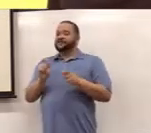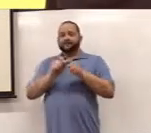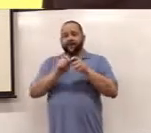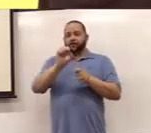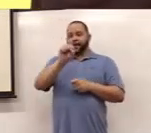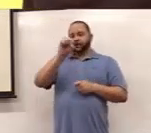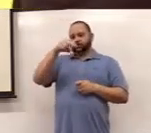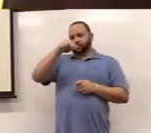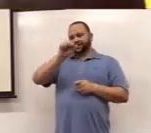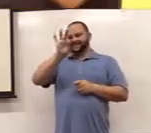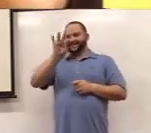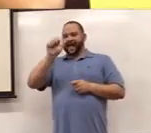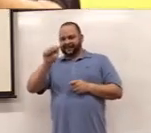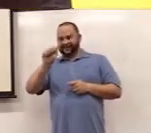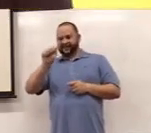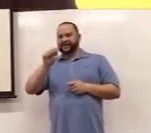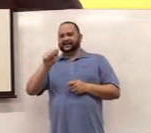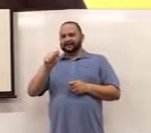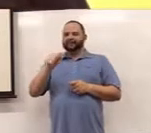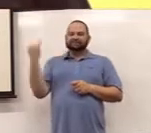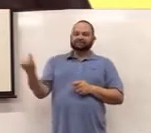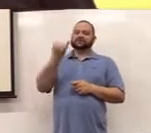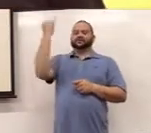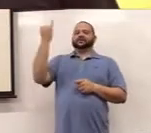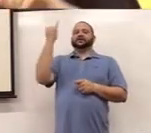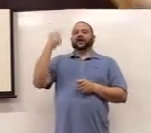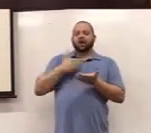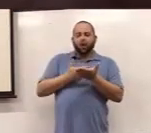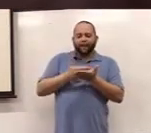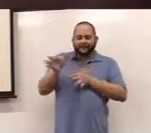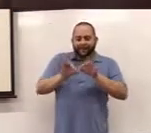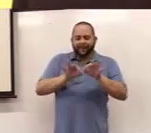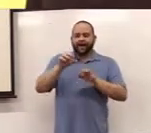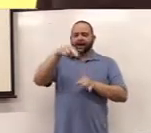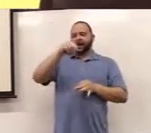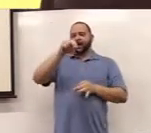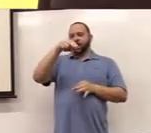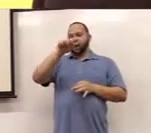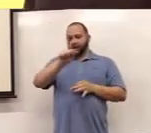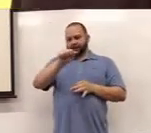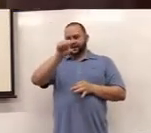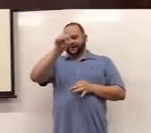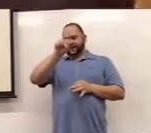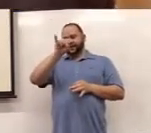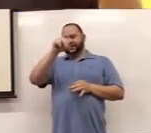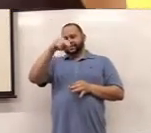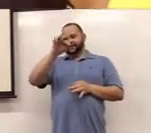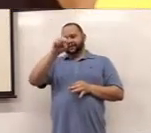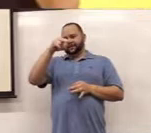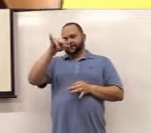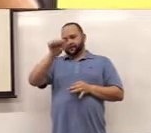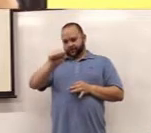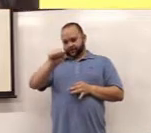que é a Hammerklavier Sonata, e ele começa a fazer os primeiros esboços da nona sinfonia. Aí ele ainda faz as variações de Abelli, faz a nona